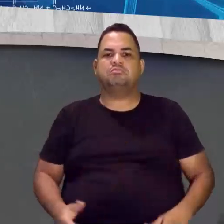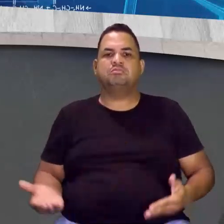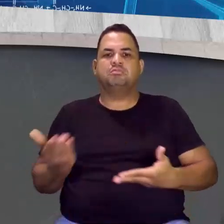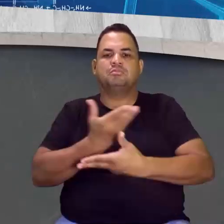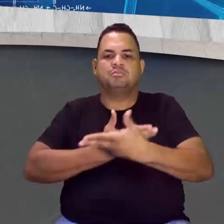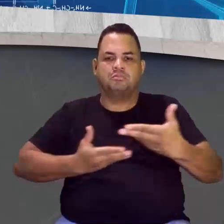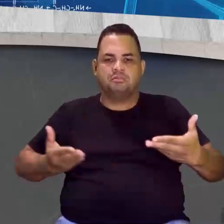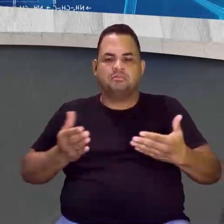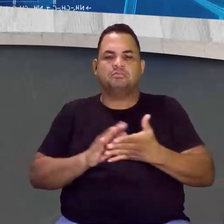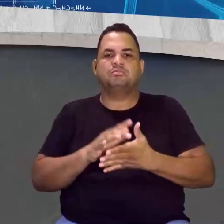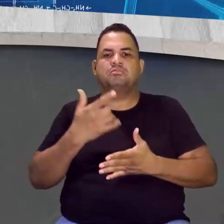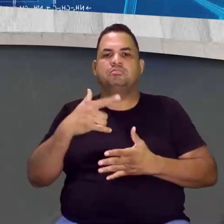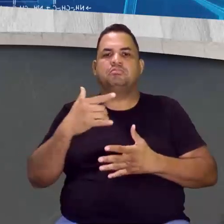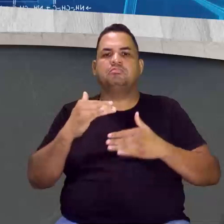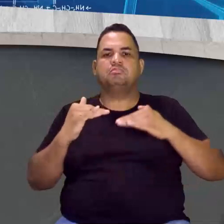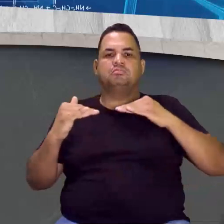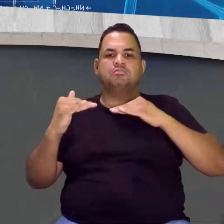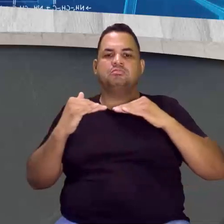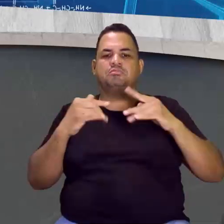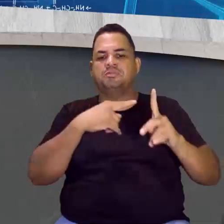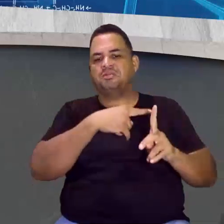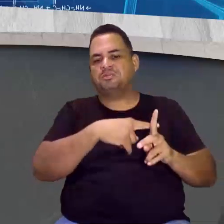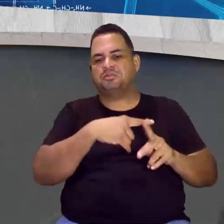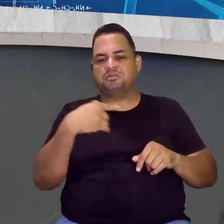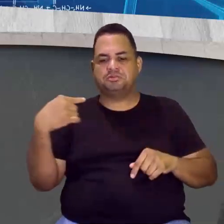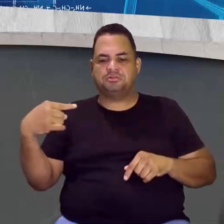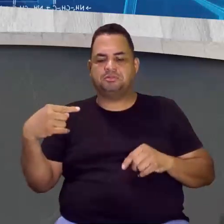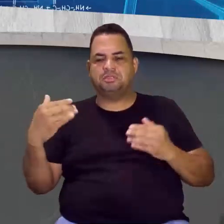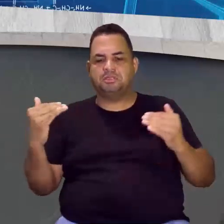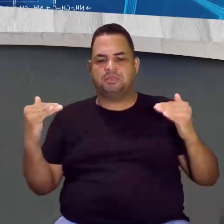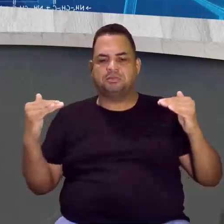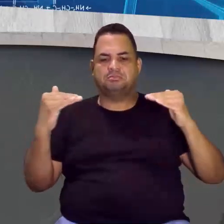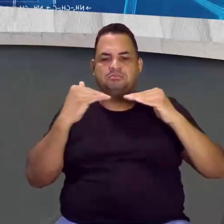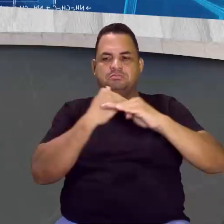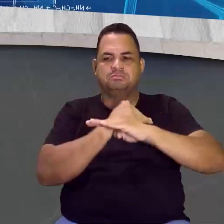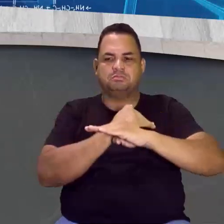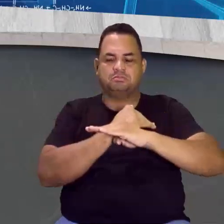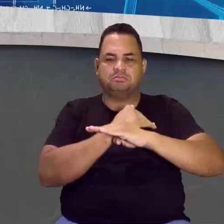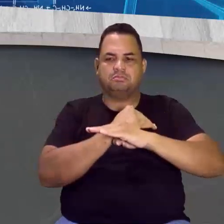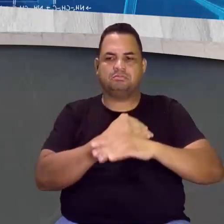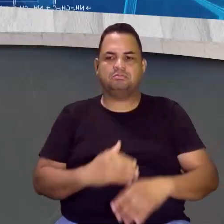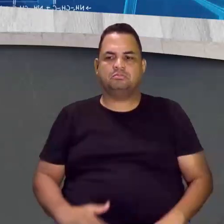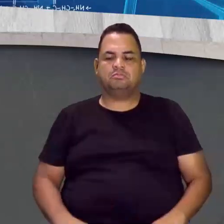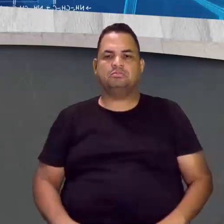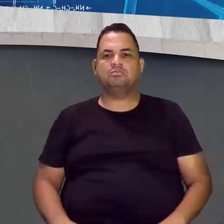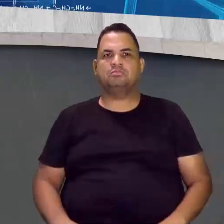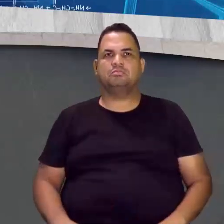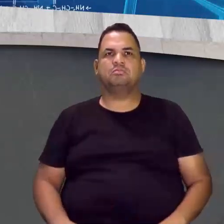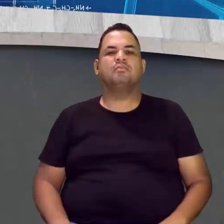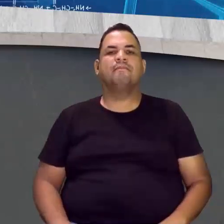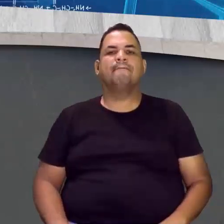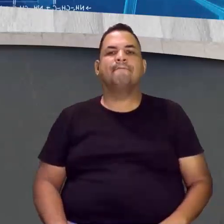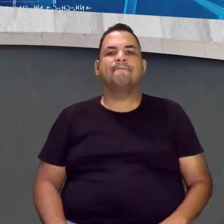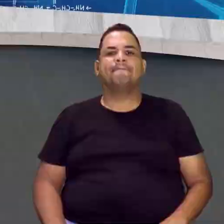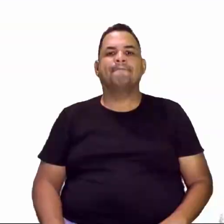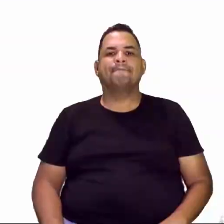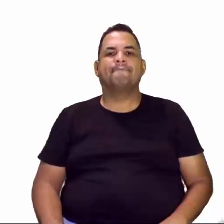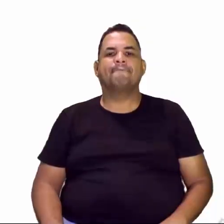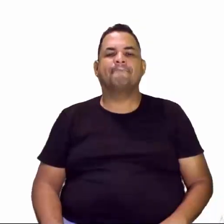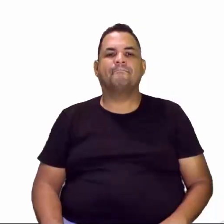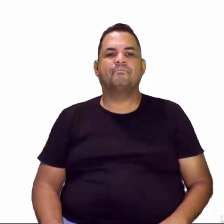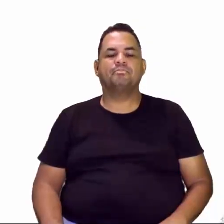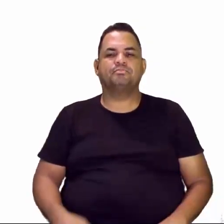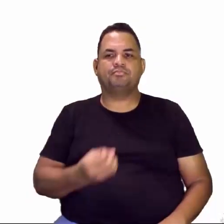até que não exista mais carga para ser recebida, nem carga para ser doada. Tranquilo? Então vamos lá na